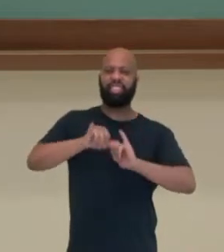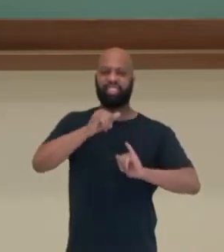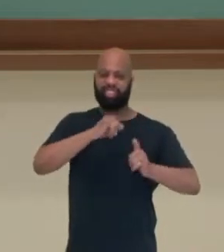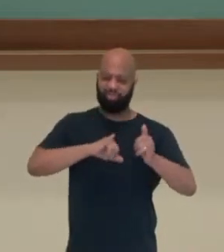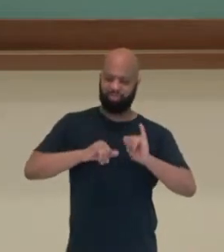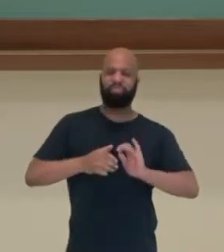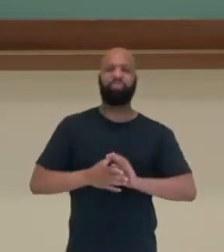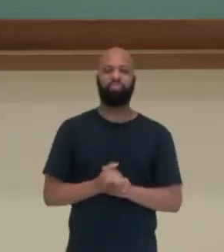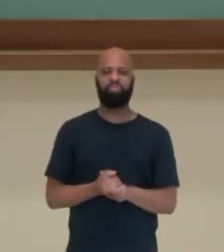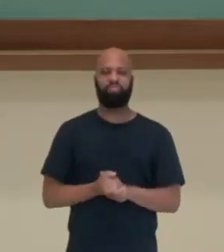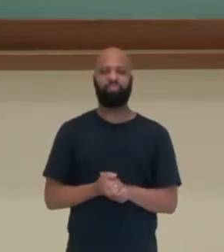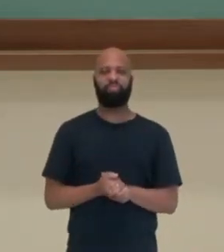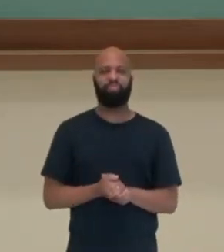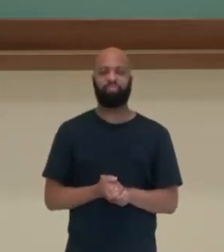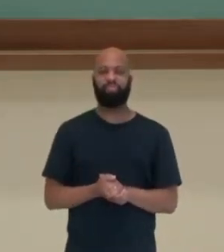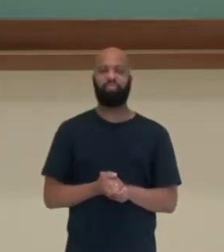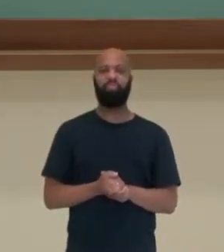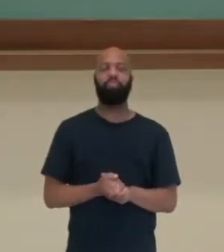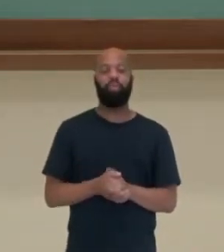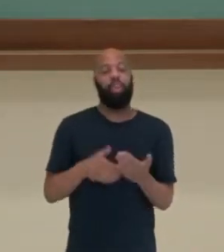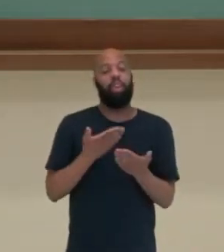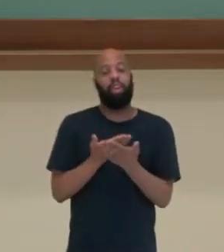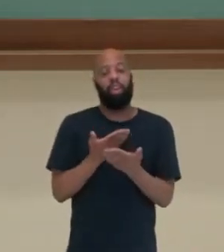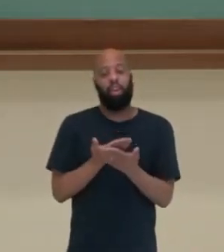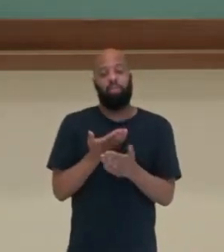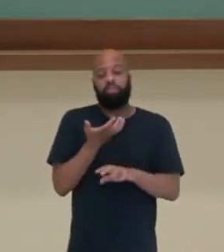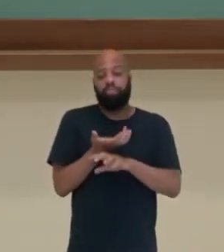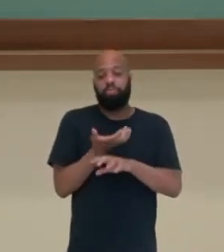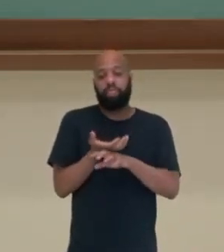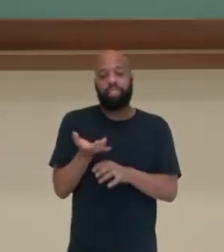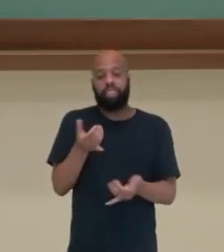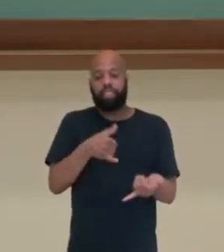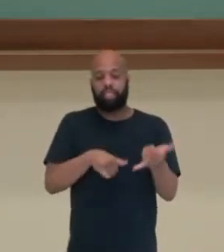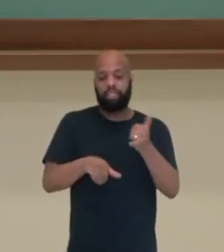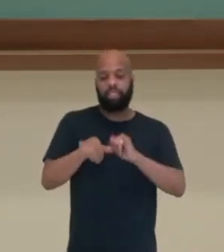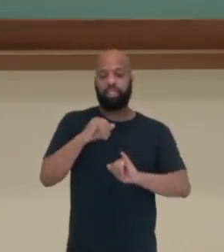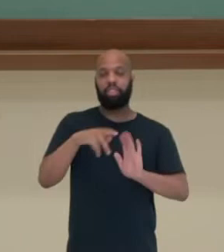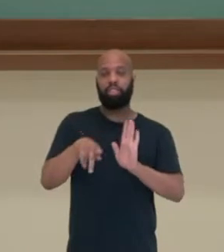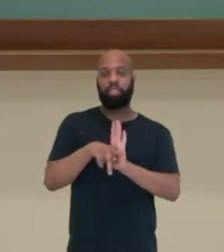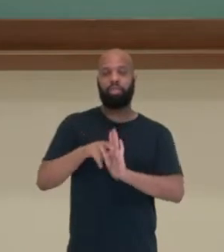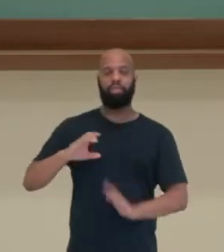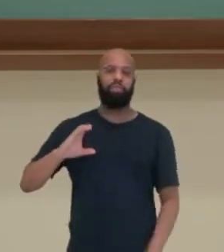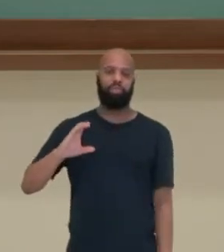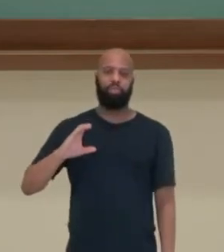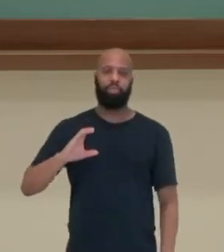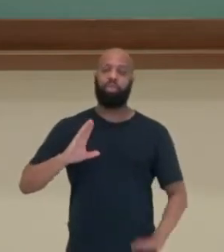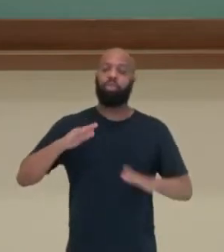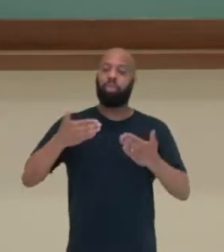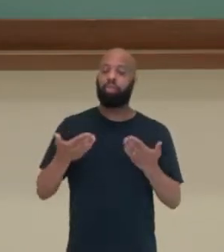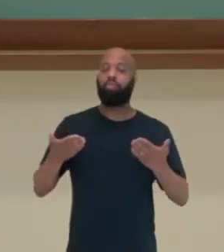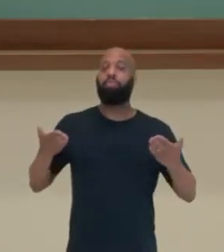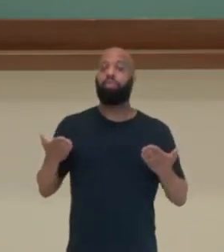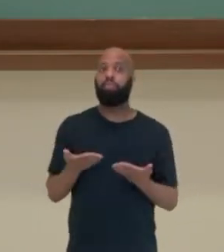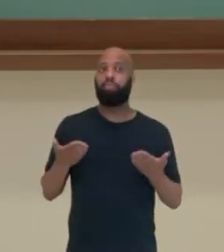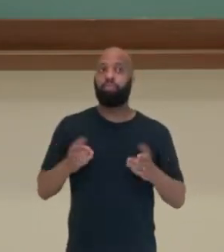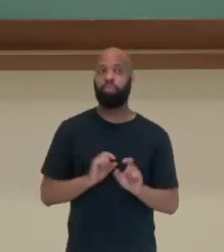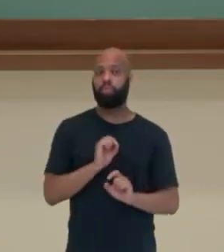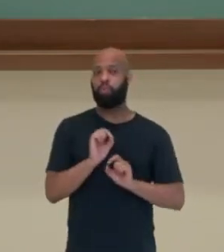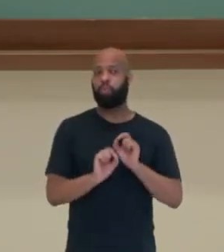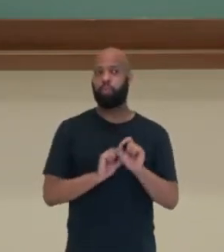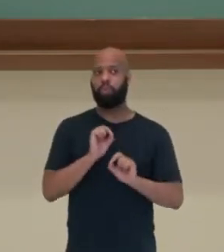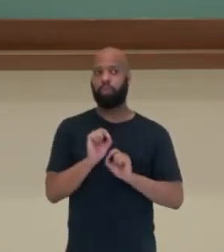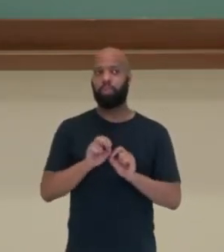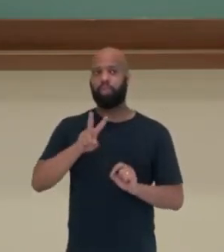gostei desta, hein? Sim, mais uma aula de química orgânica. E nesta em questão, nós